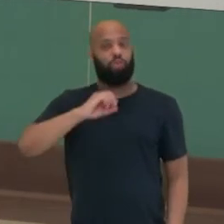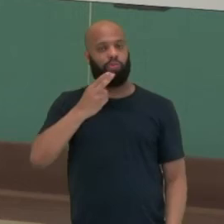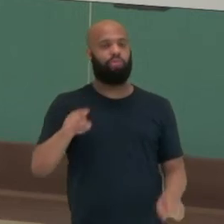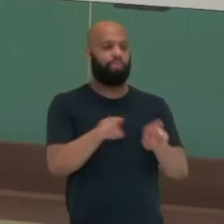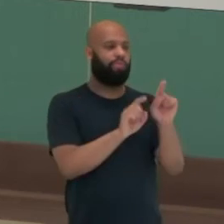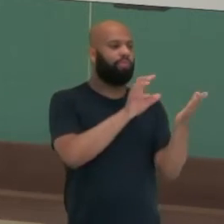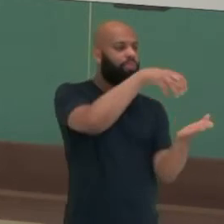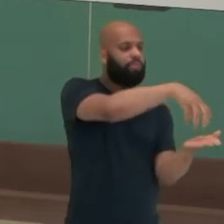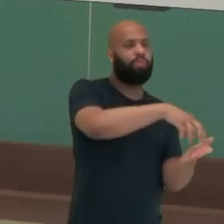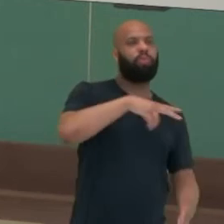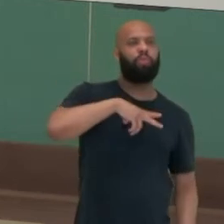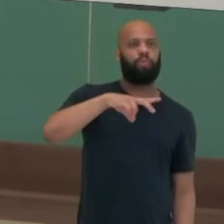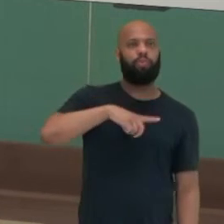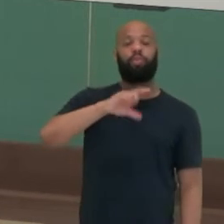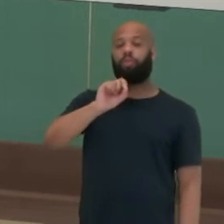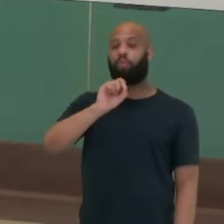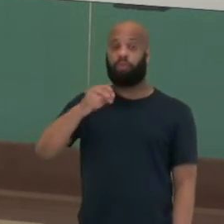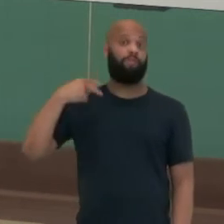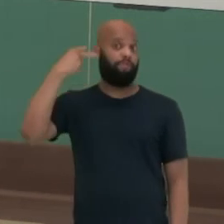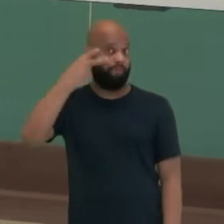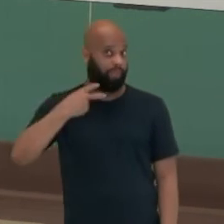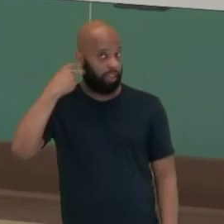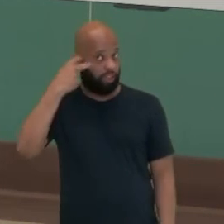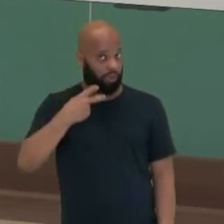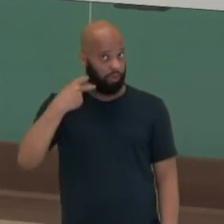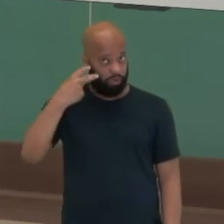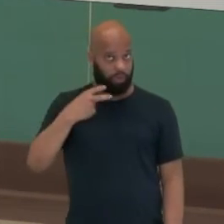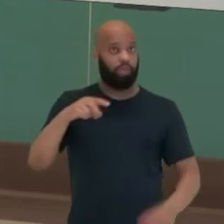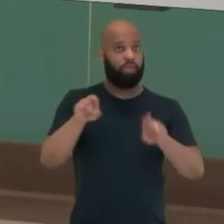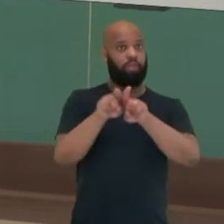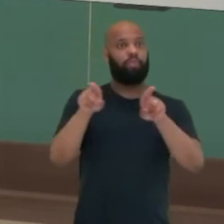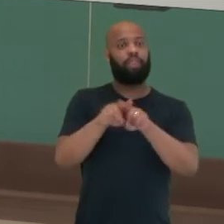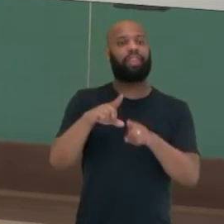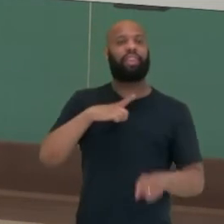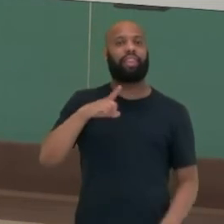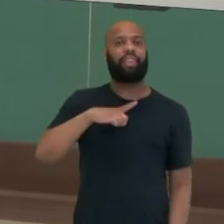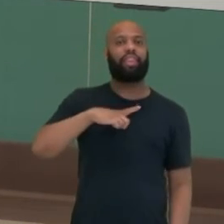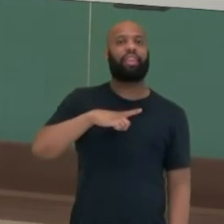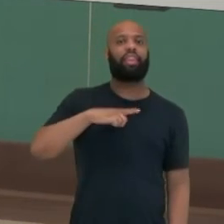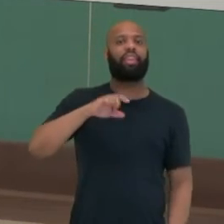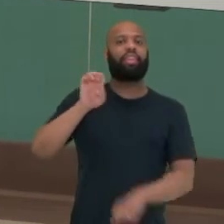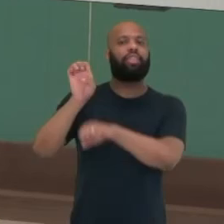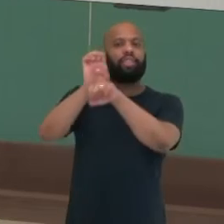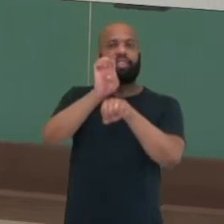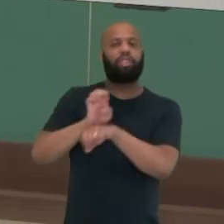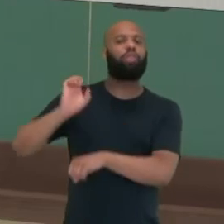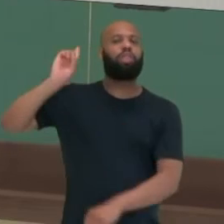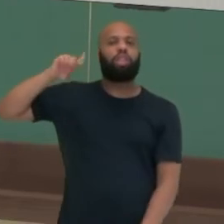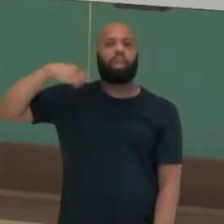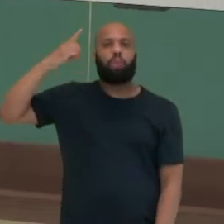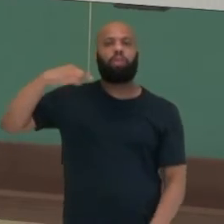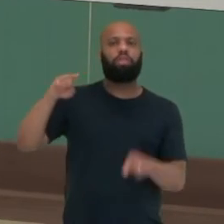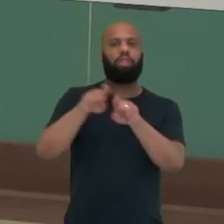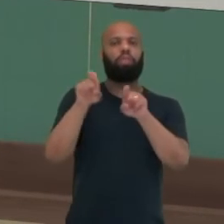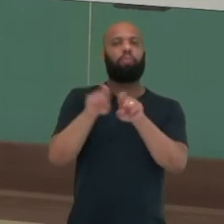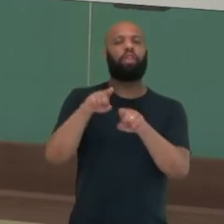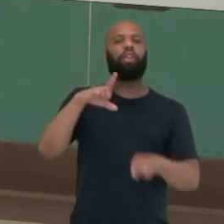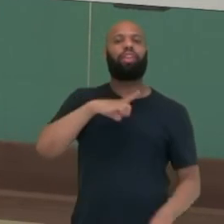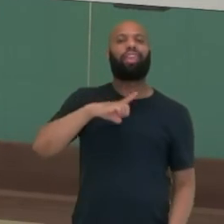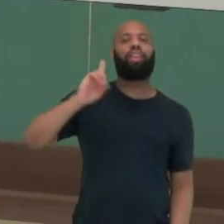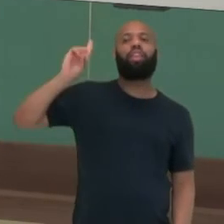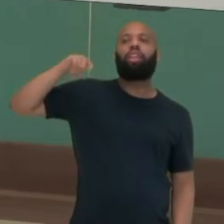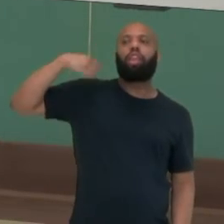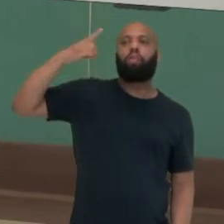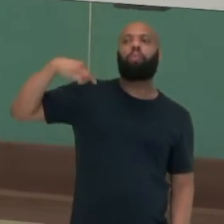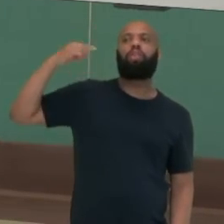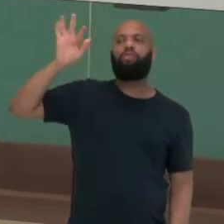esfera municipal, temos os vereadores, na esfera estadual, os deputados estaduais, na esfera federal, temos os